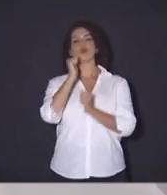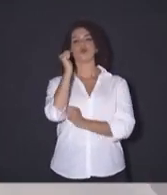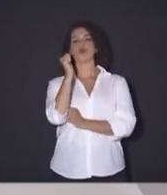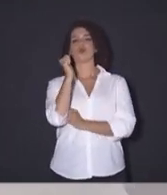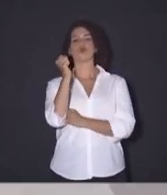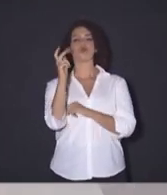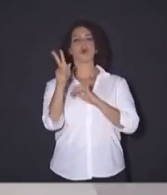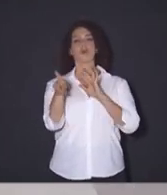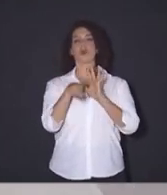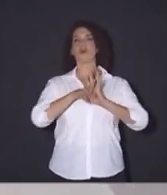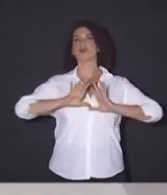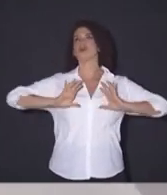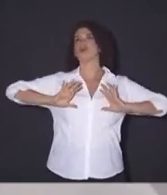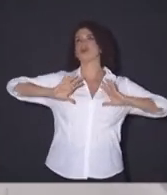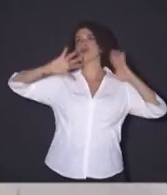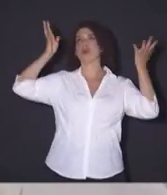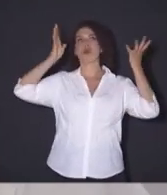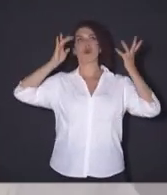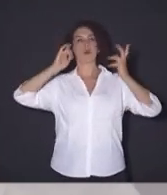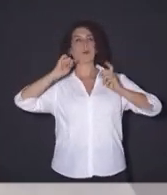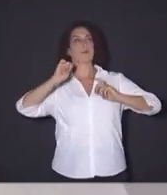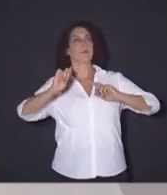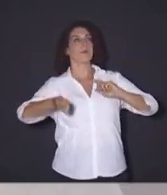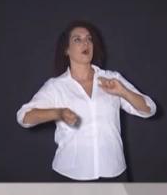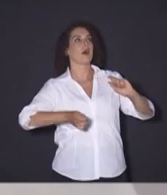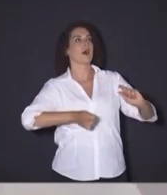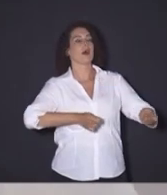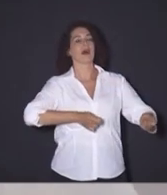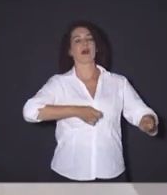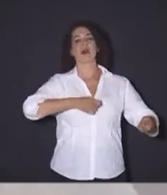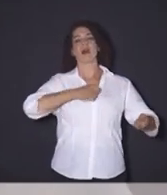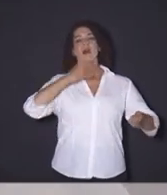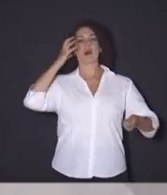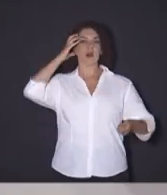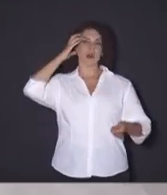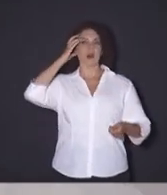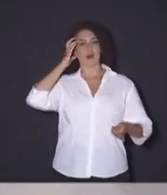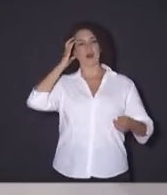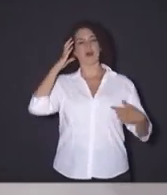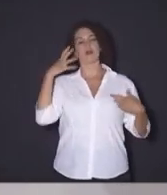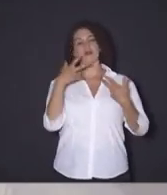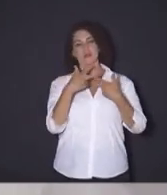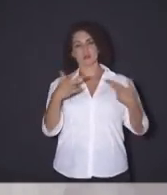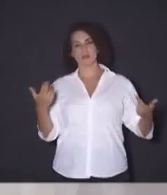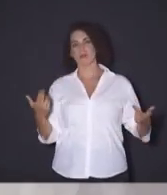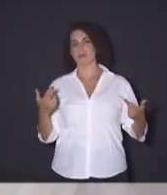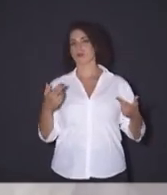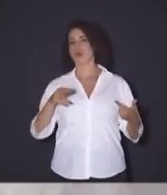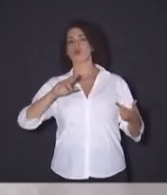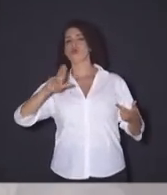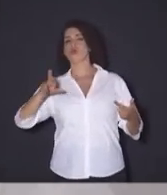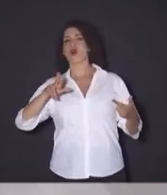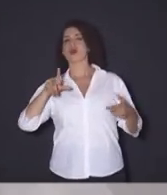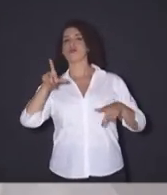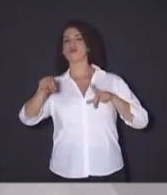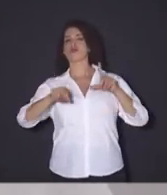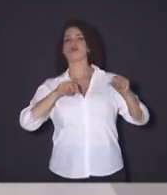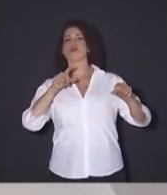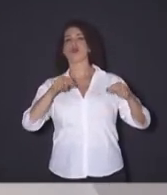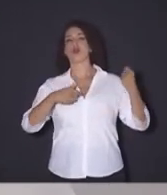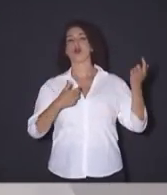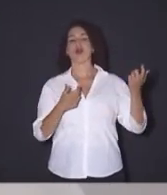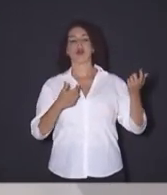de shows de pagamento de jamais em rádios etc não se trata de escolher um sertanejo ou não